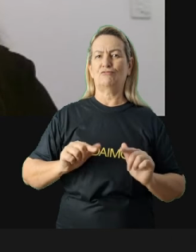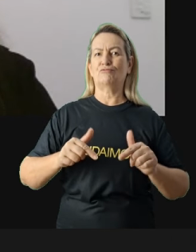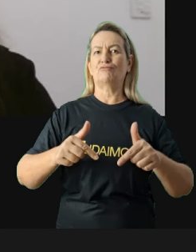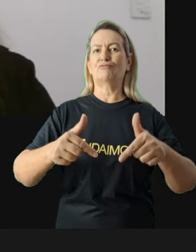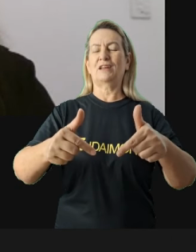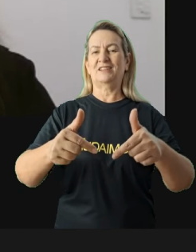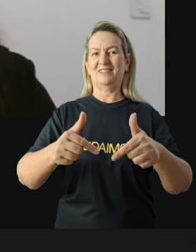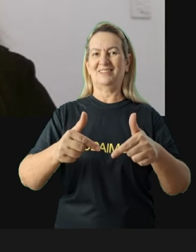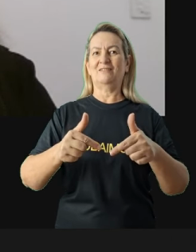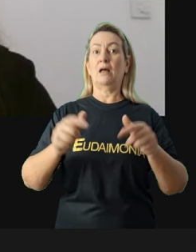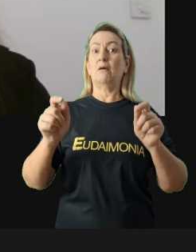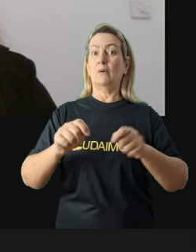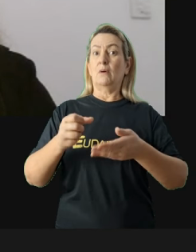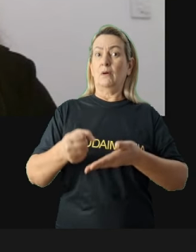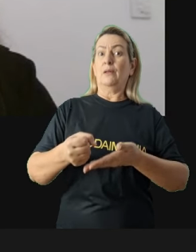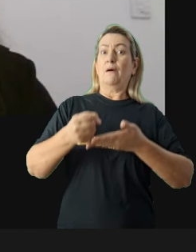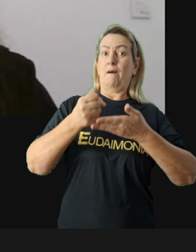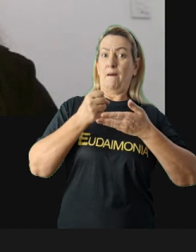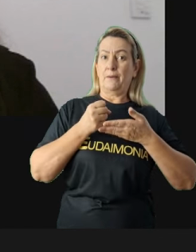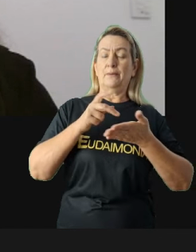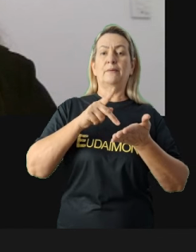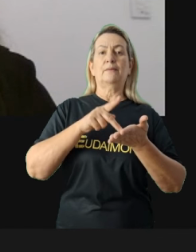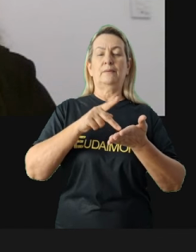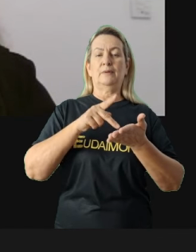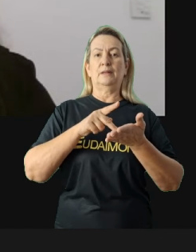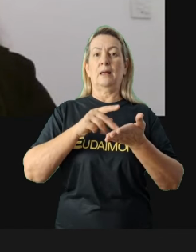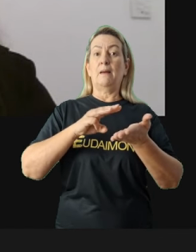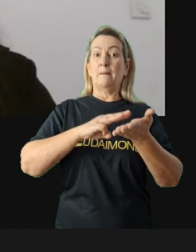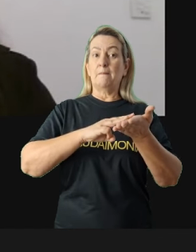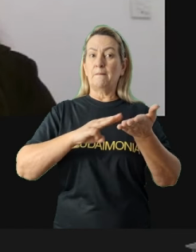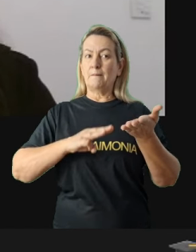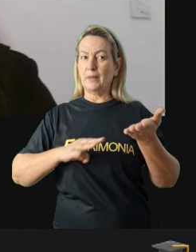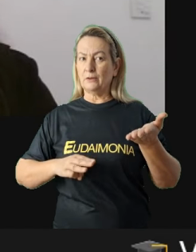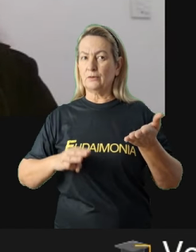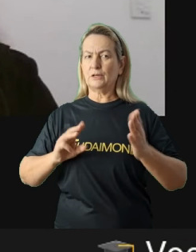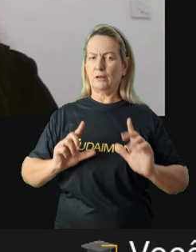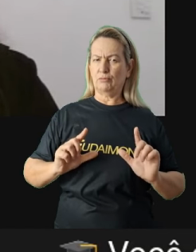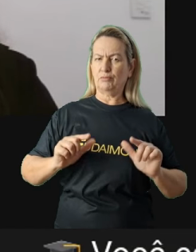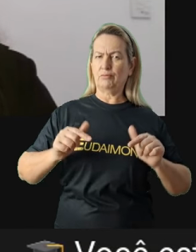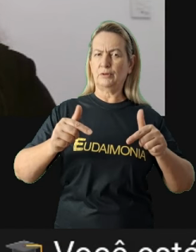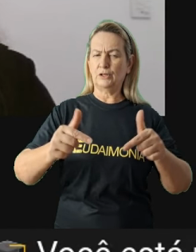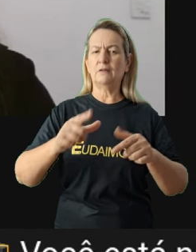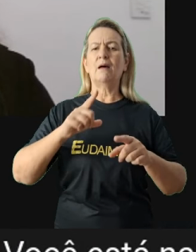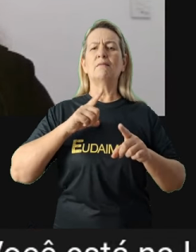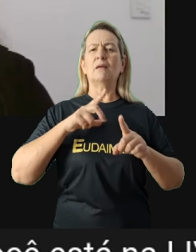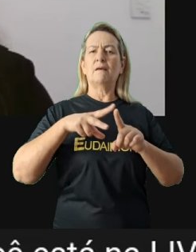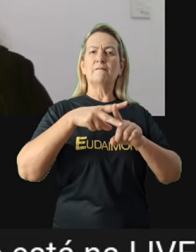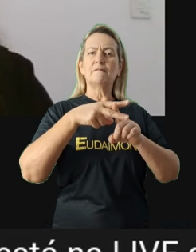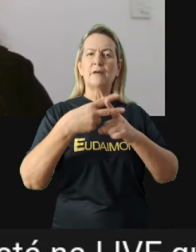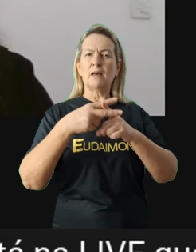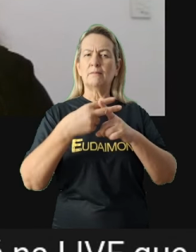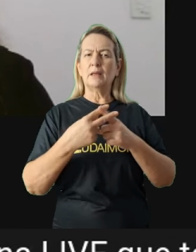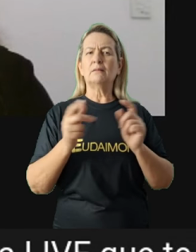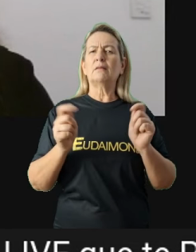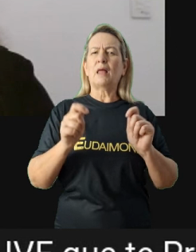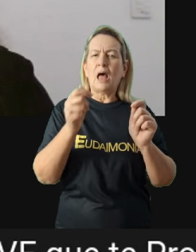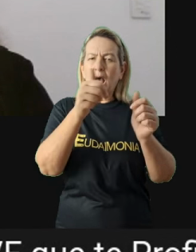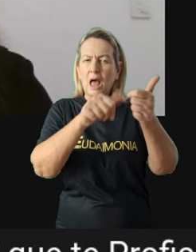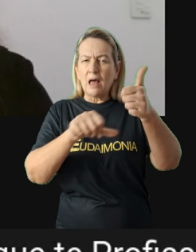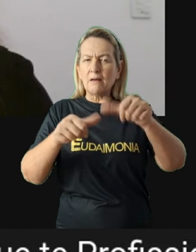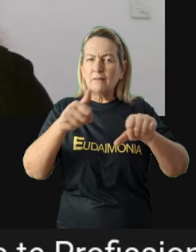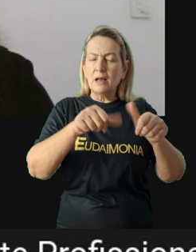metodologias ativas aí, que podem nos ajudar muito, e elas já trazem, não é, no seu bojo aí, né,